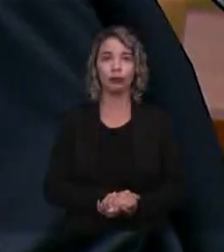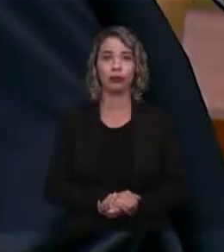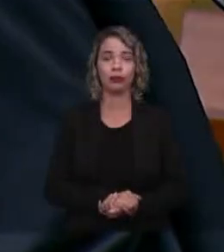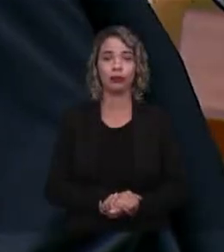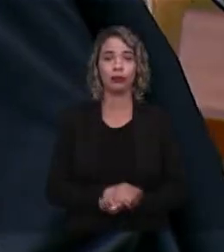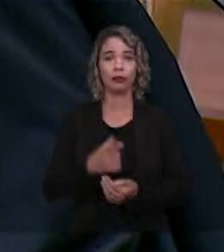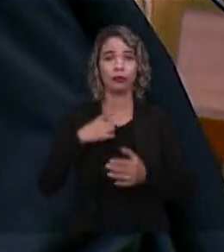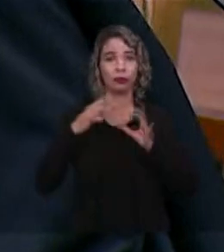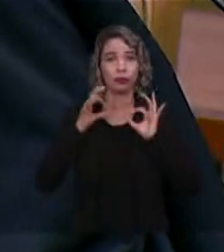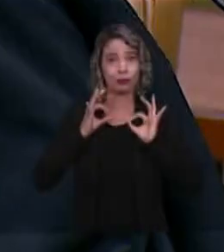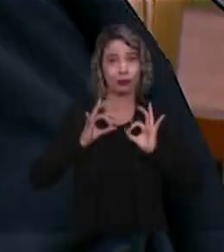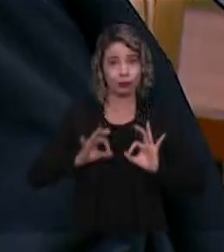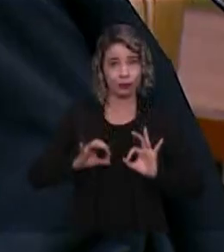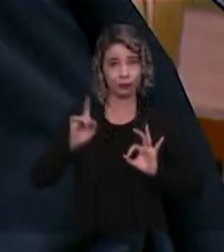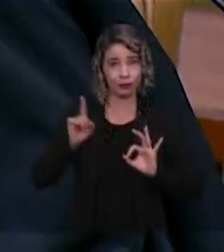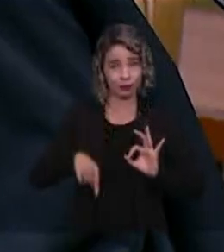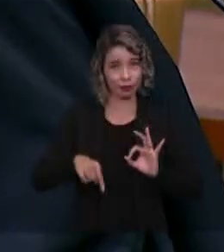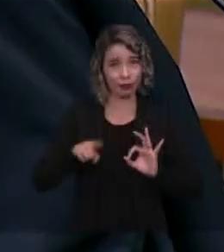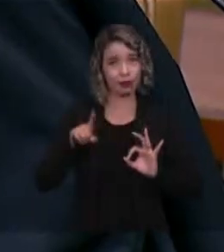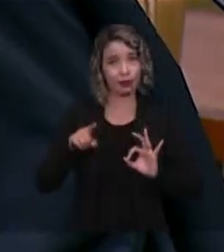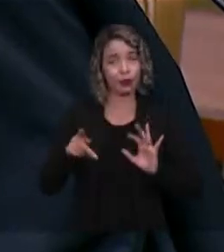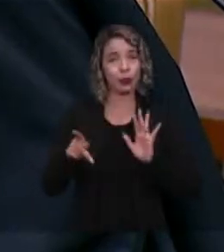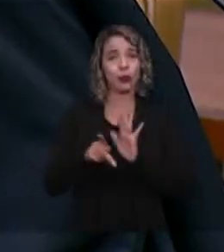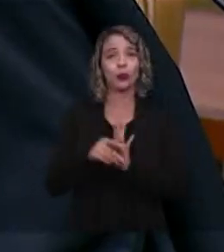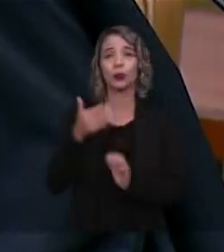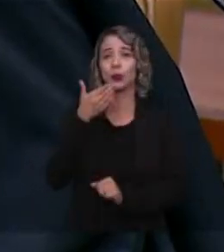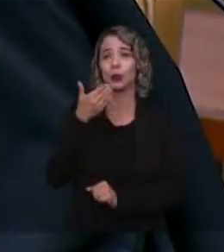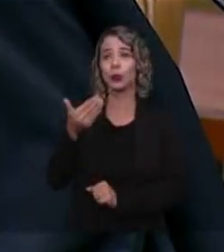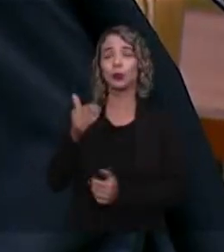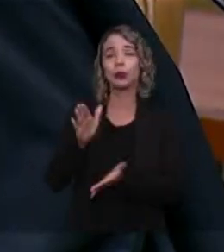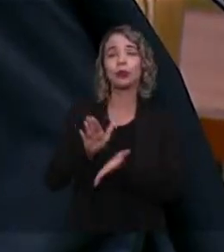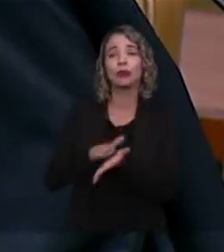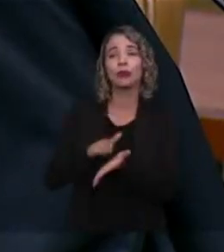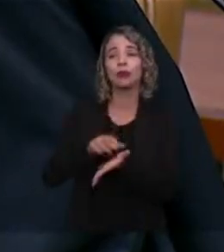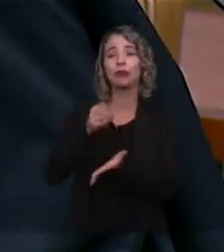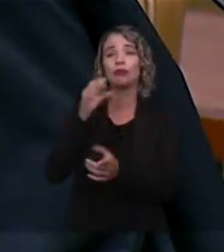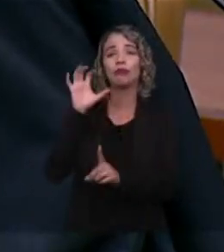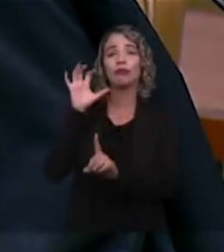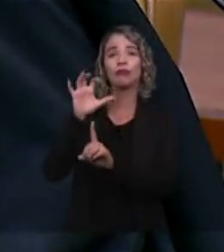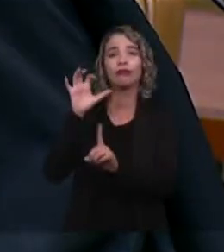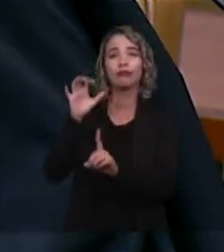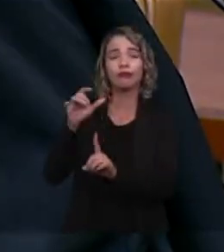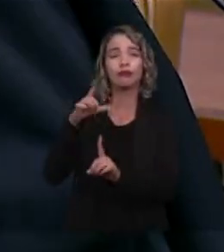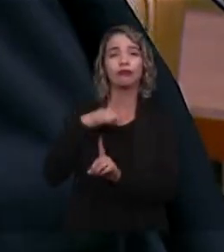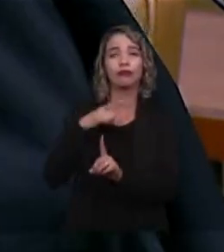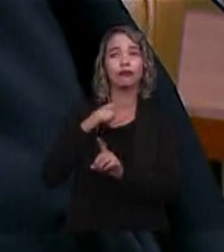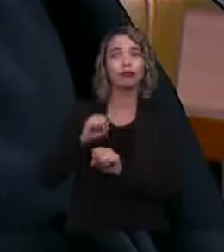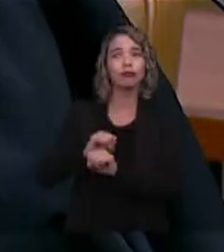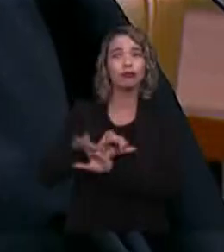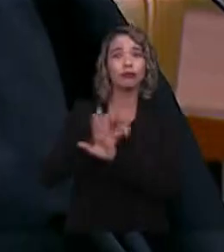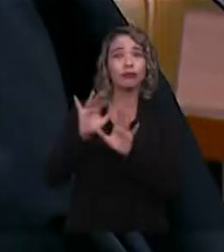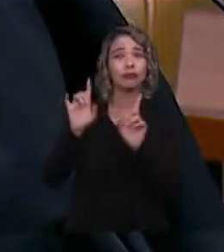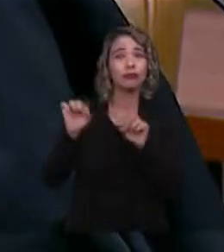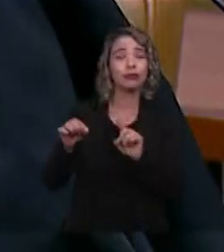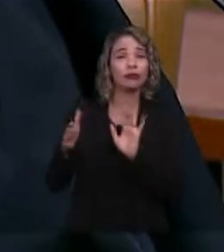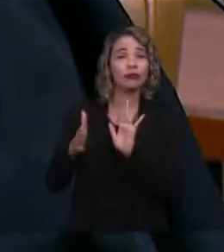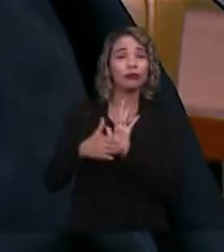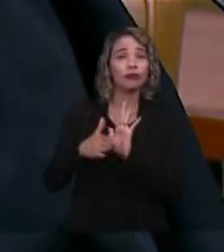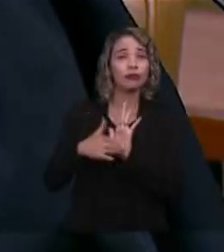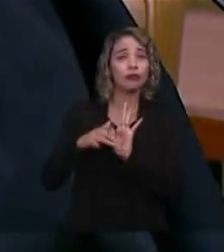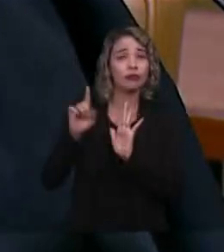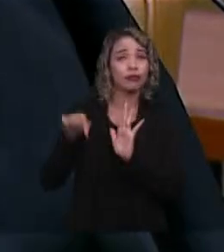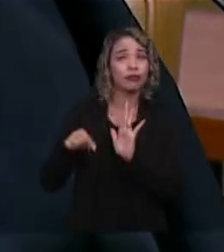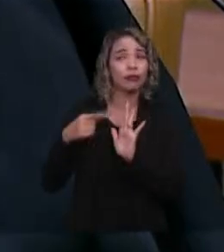A conduta descrita no tipo consiste em solicitar, pedir ou induzir, deixando transparecer, nesse último caso, a proposta